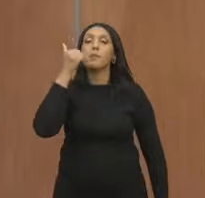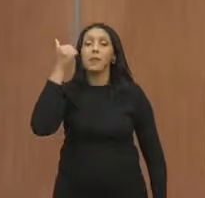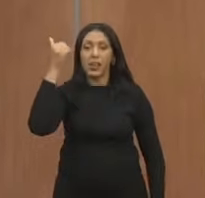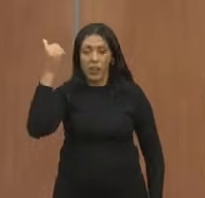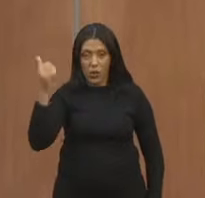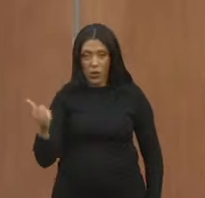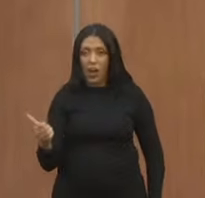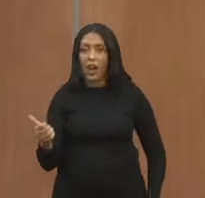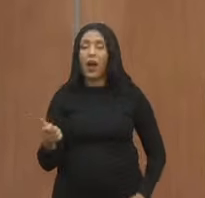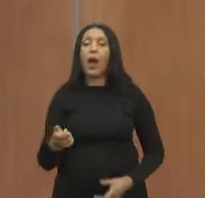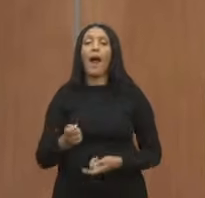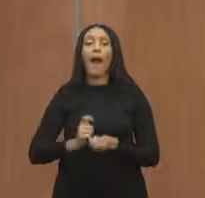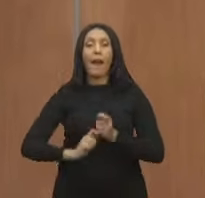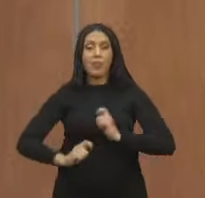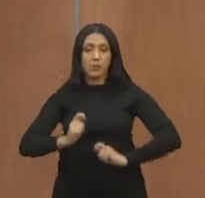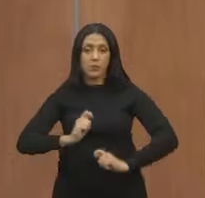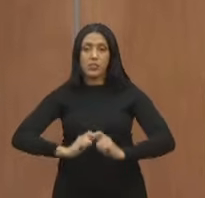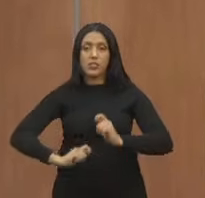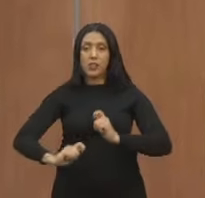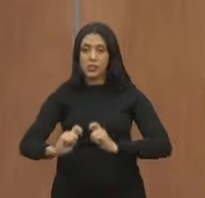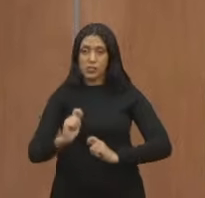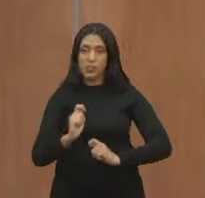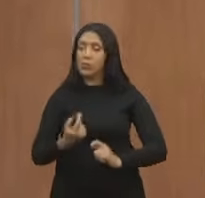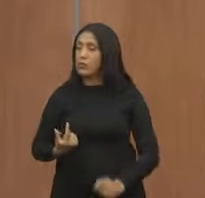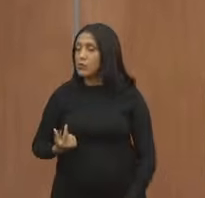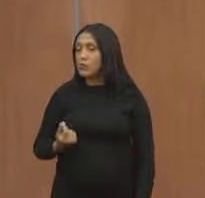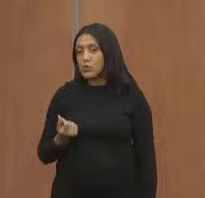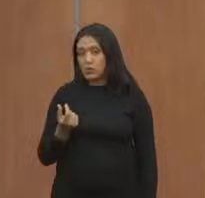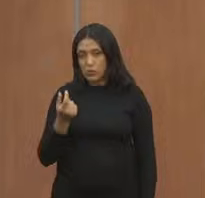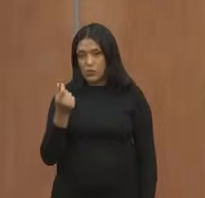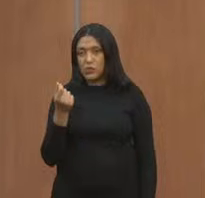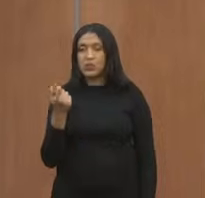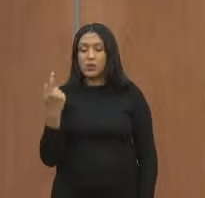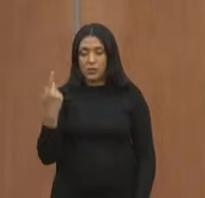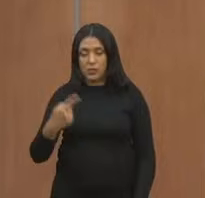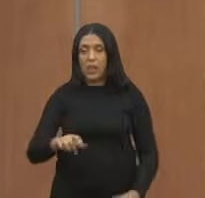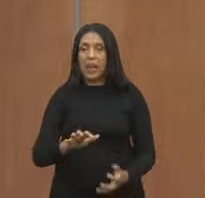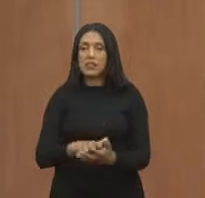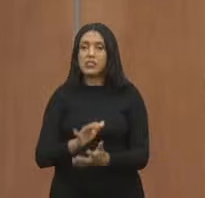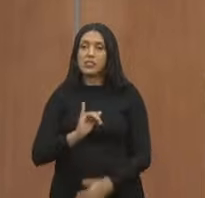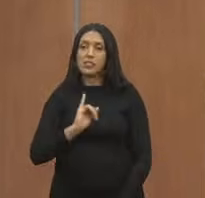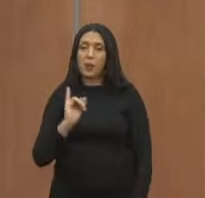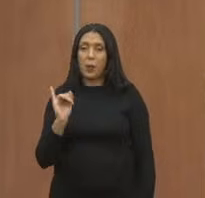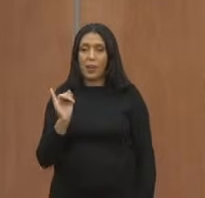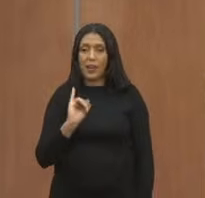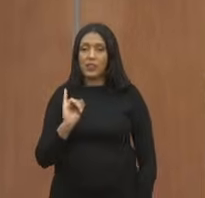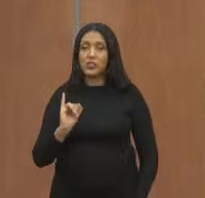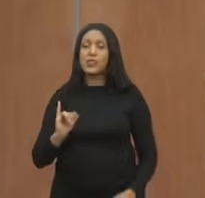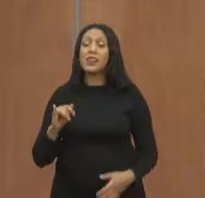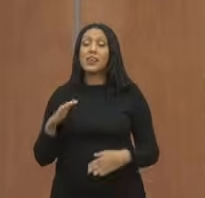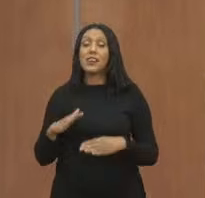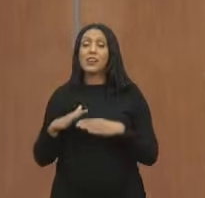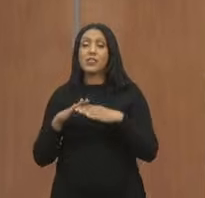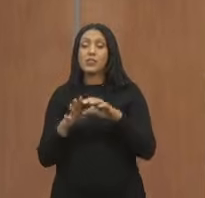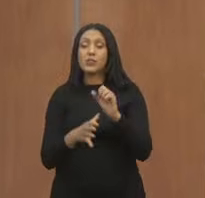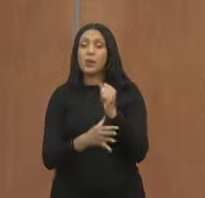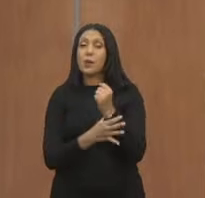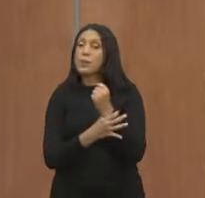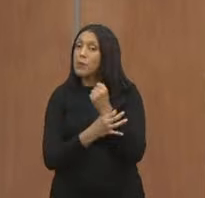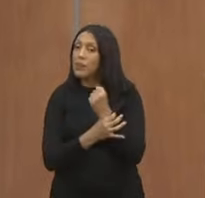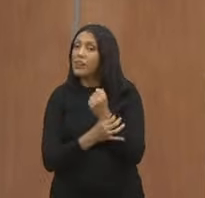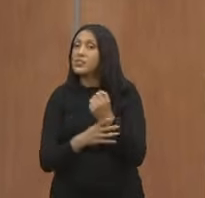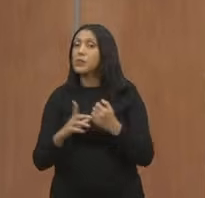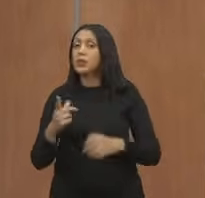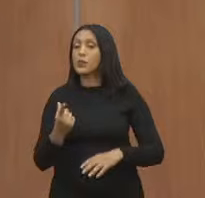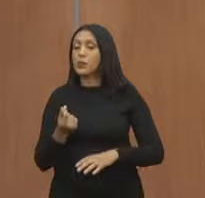recursos públicos e assegurar a continuidade dos investimentos prioritários. Então, também é